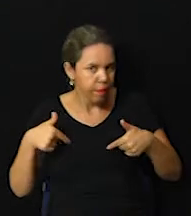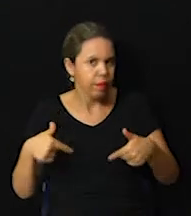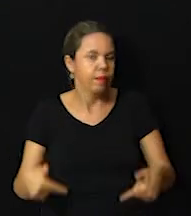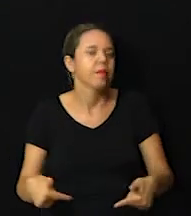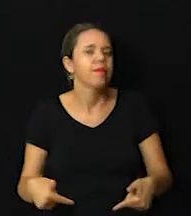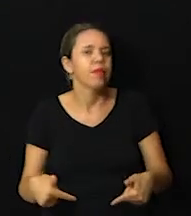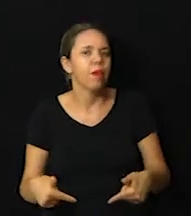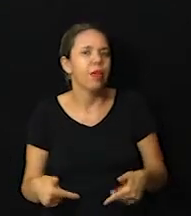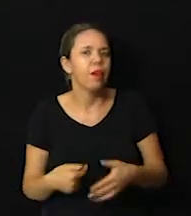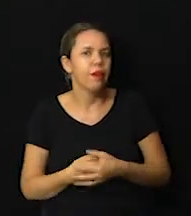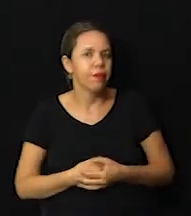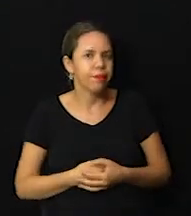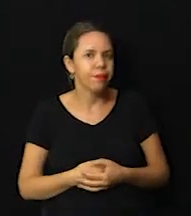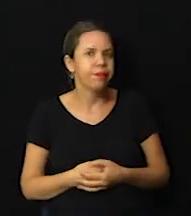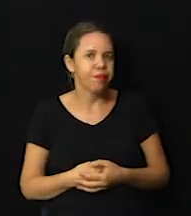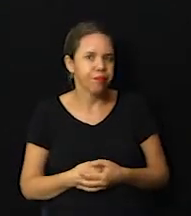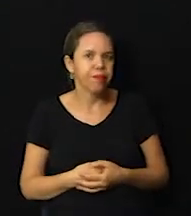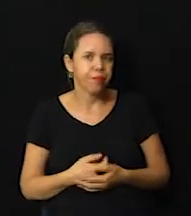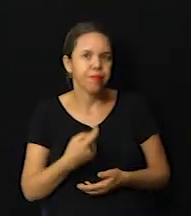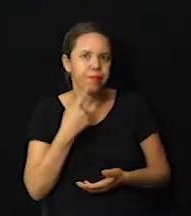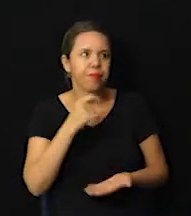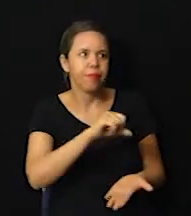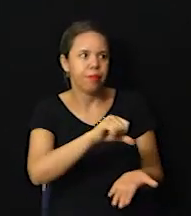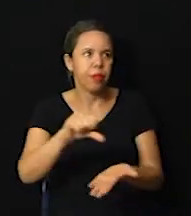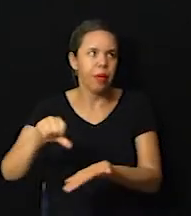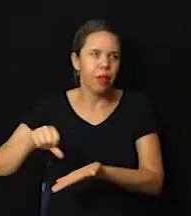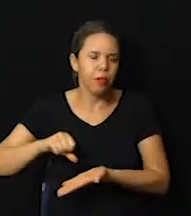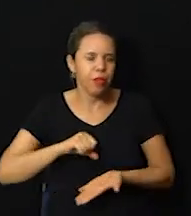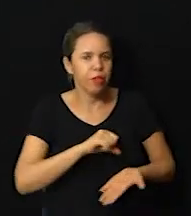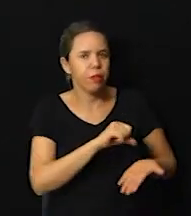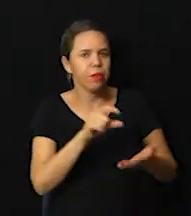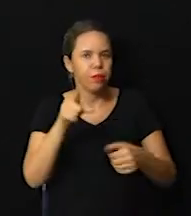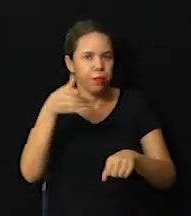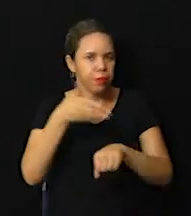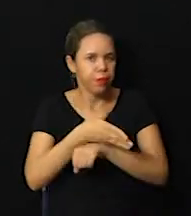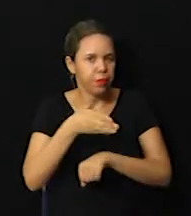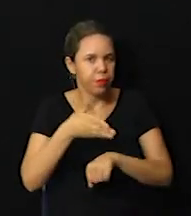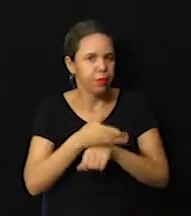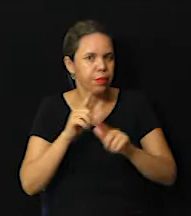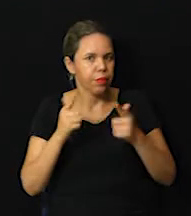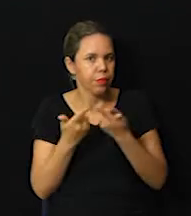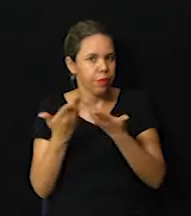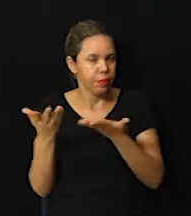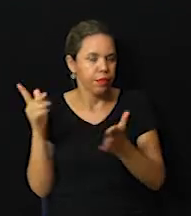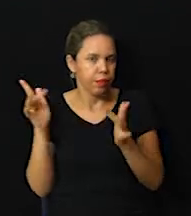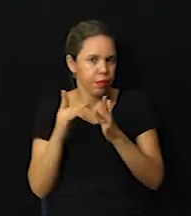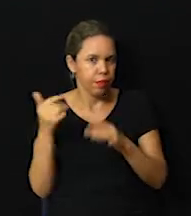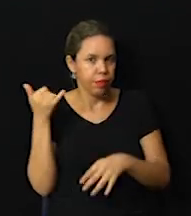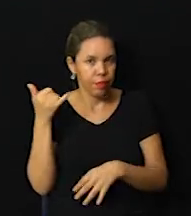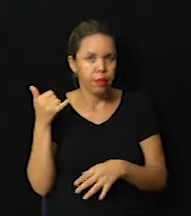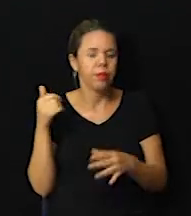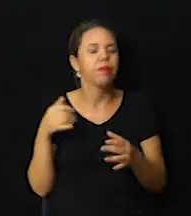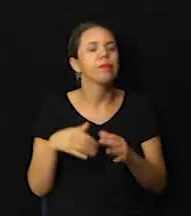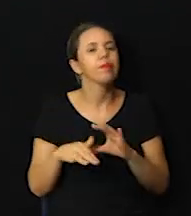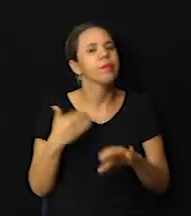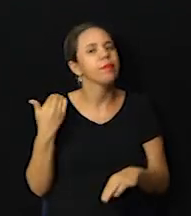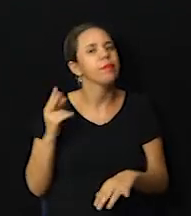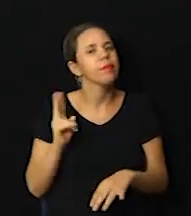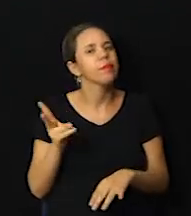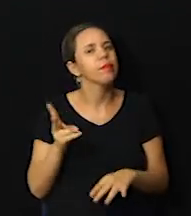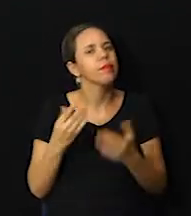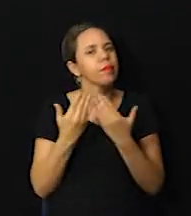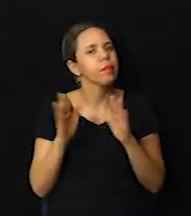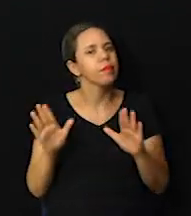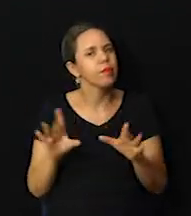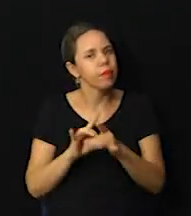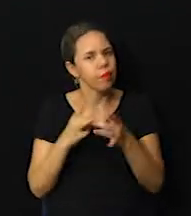ações sociais em Campinas, na região. Se você faz parte de algum grupo desses, entre em contato com a gente deixa sempre aqui as